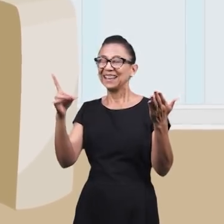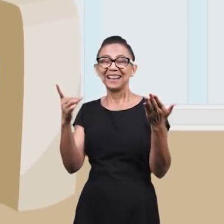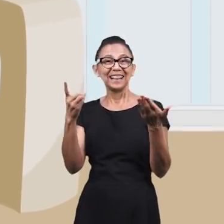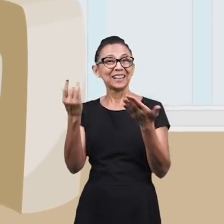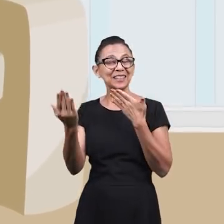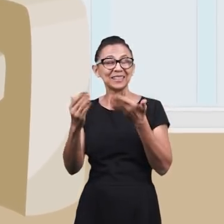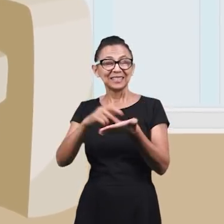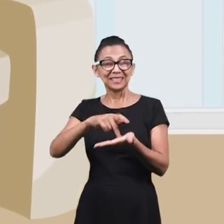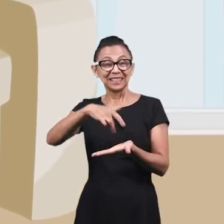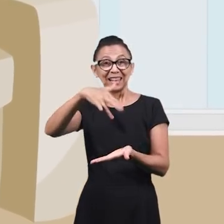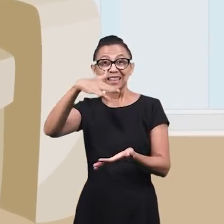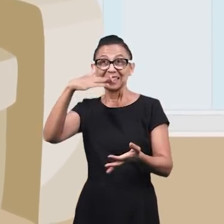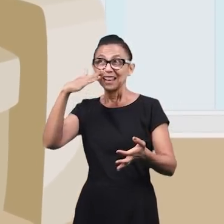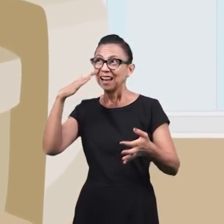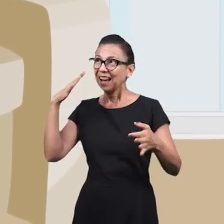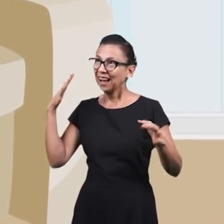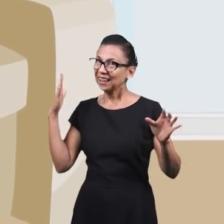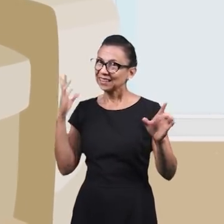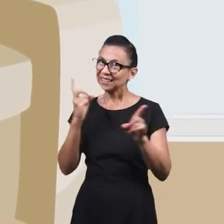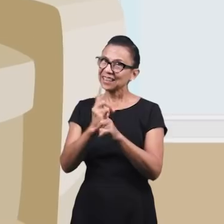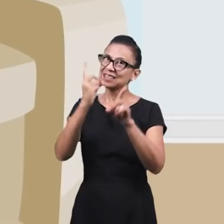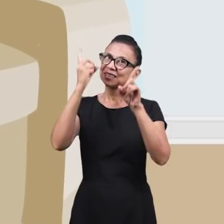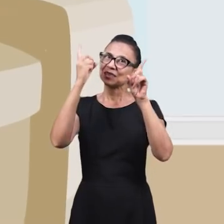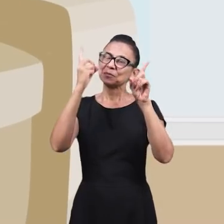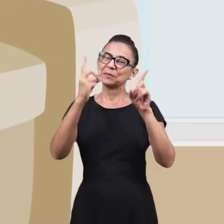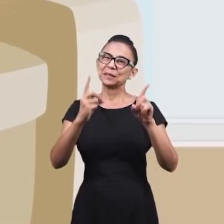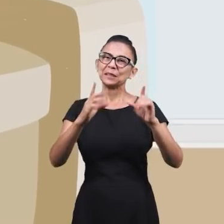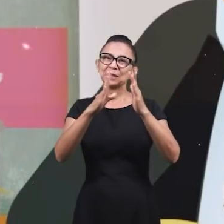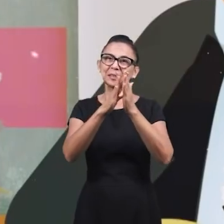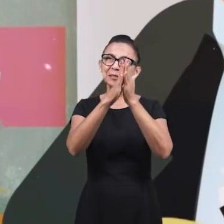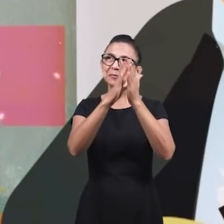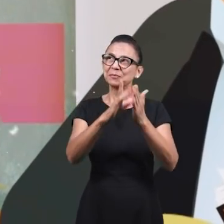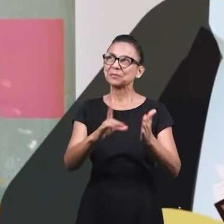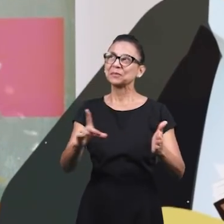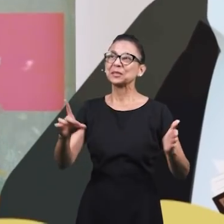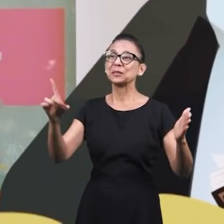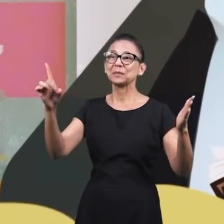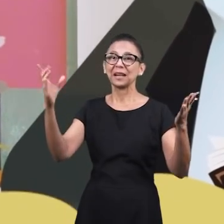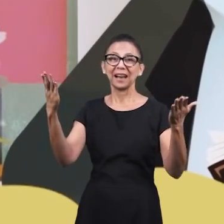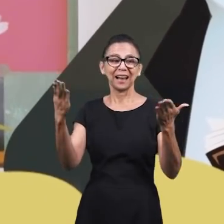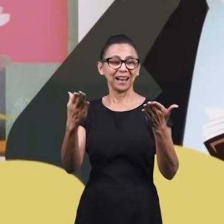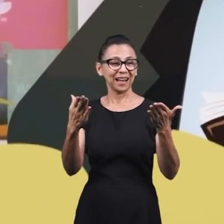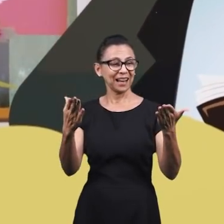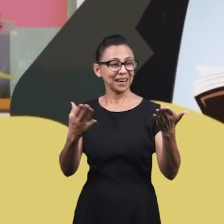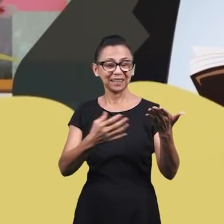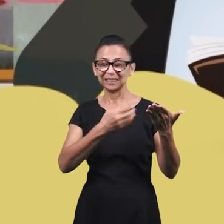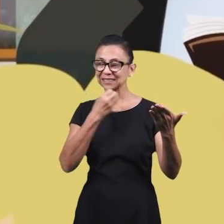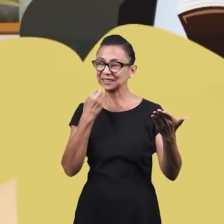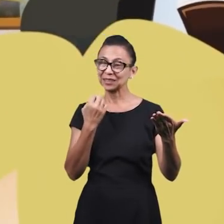A Bíblia é um tesouro descoberto